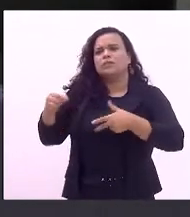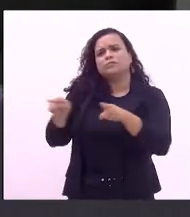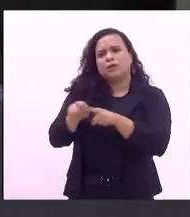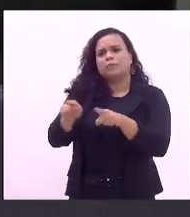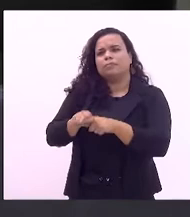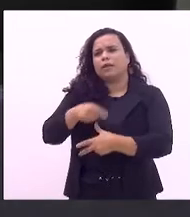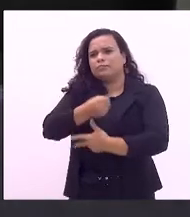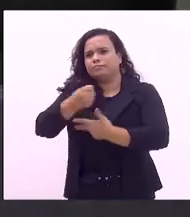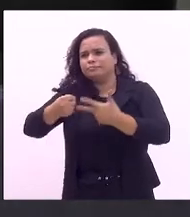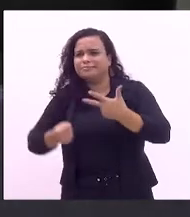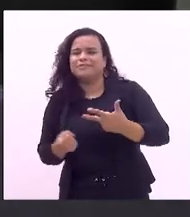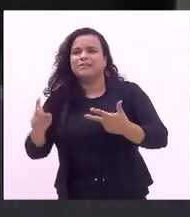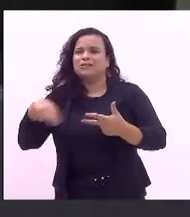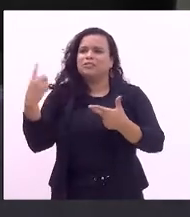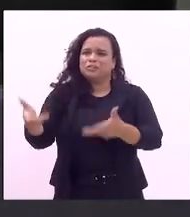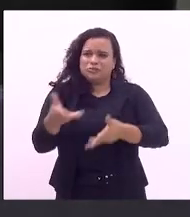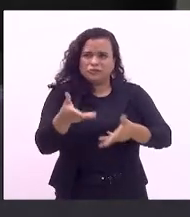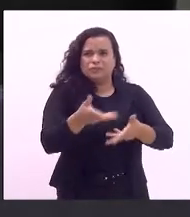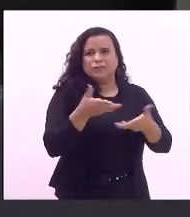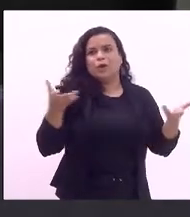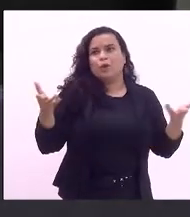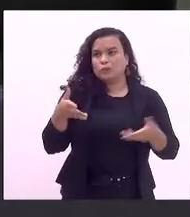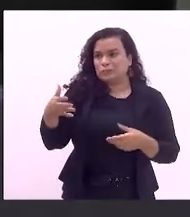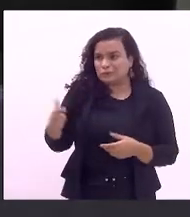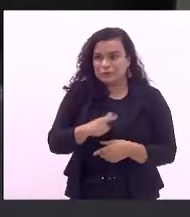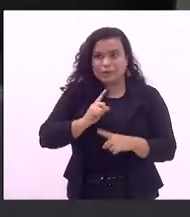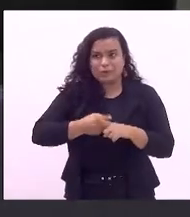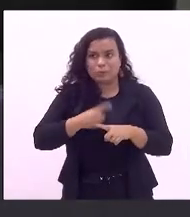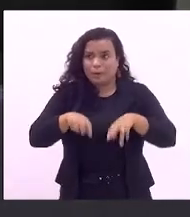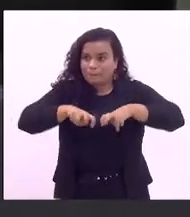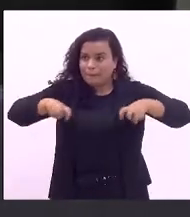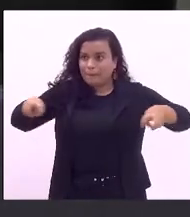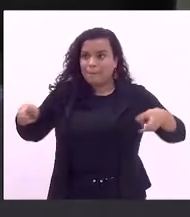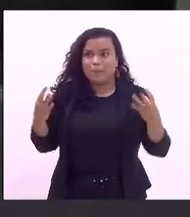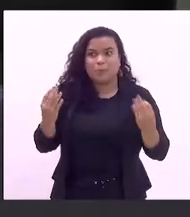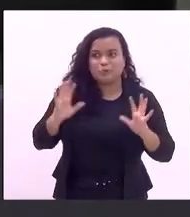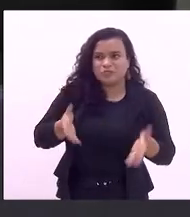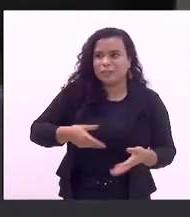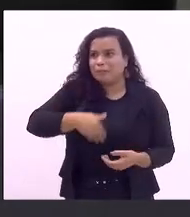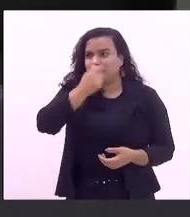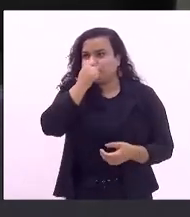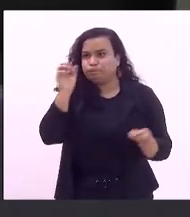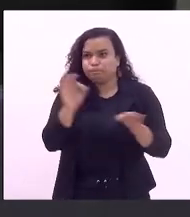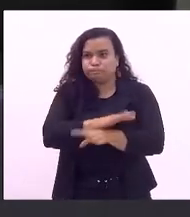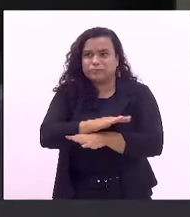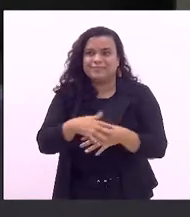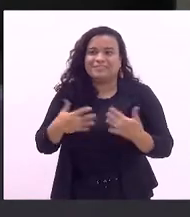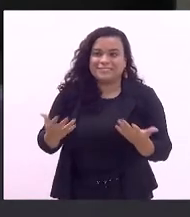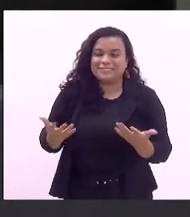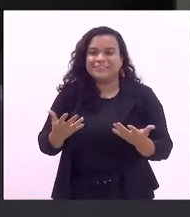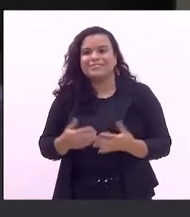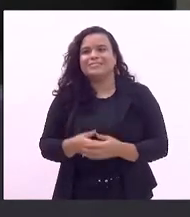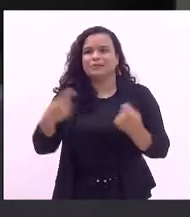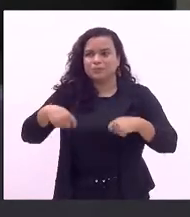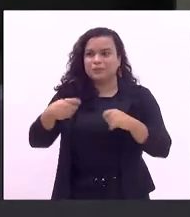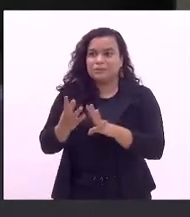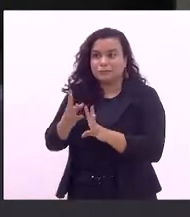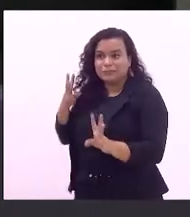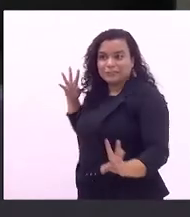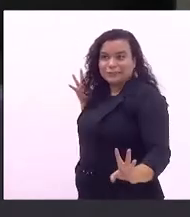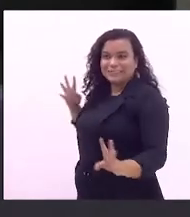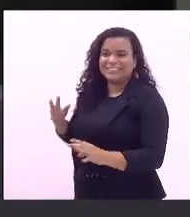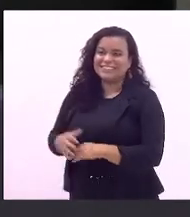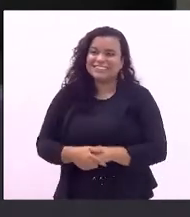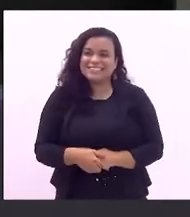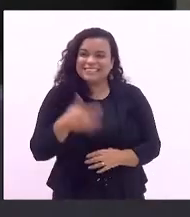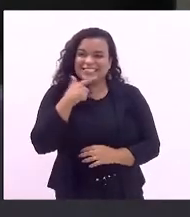quando a gente convida Hoje nós não convidamos porque tinha bastante autoridades aí não daria para compor a mesa ter que fazer uma fileira aqui